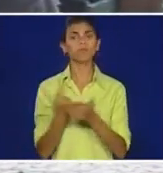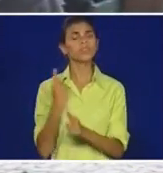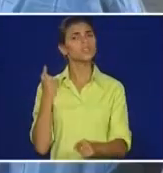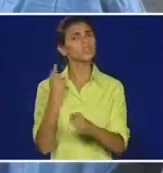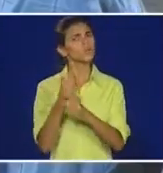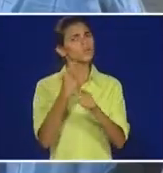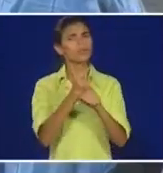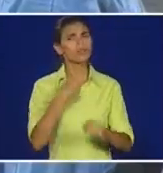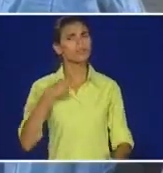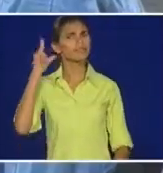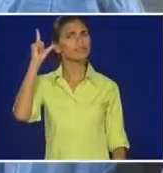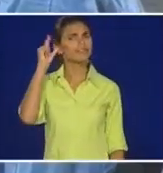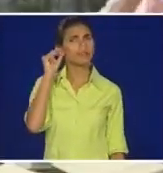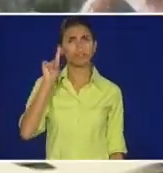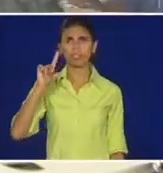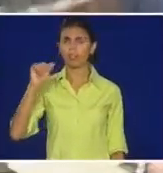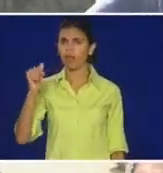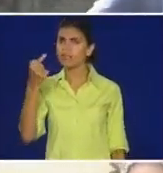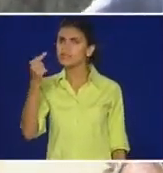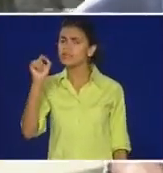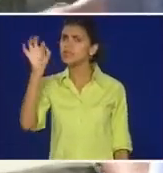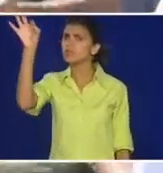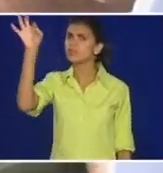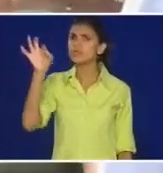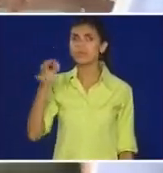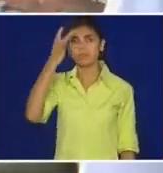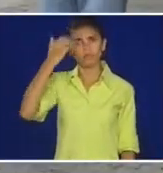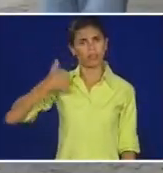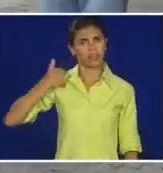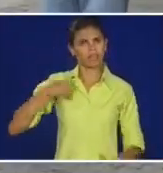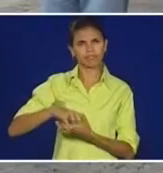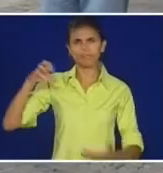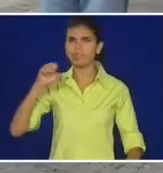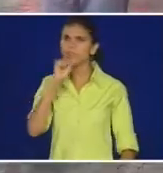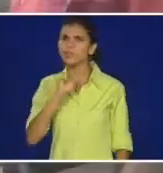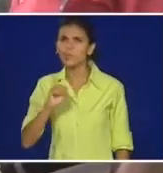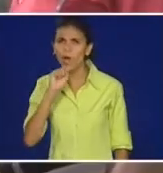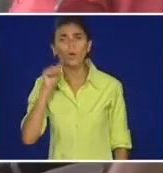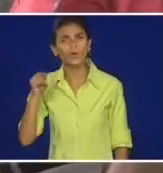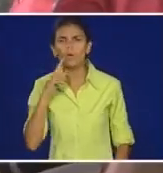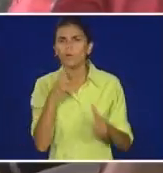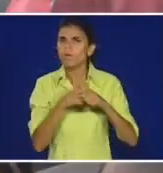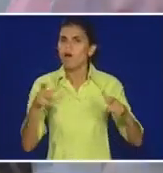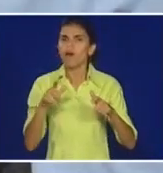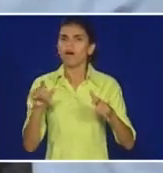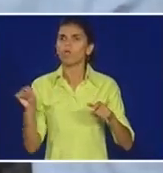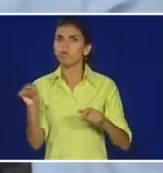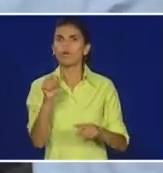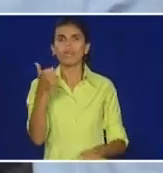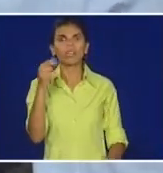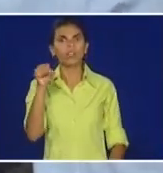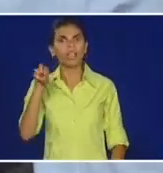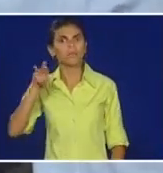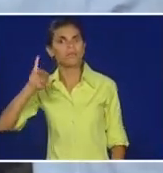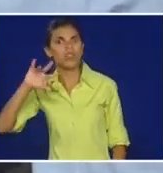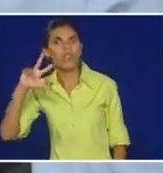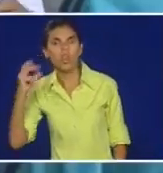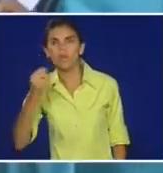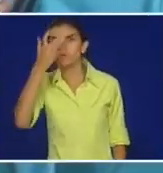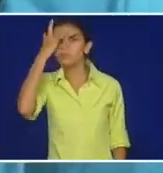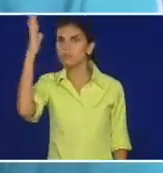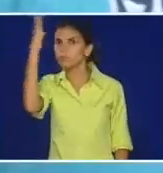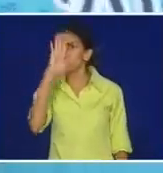Pesquisas recentes demonstram que a deficiência auditiva acomete cerca de 70% dos idosos, um contingente de